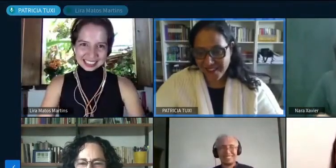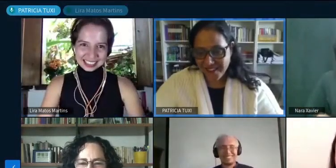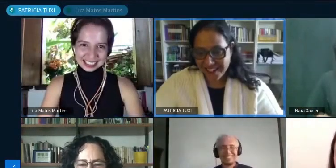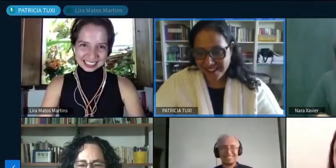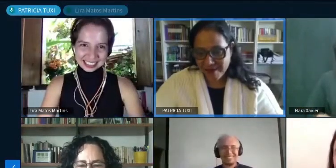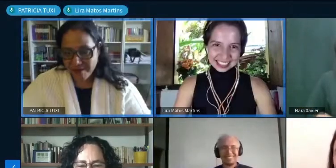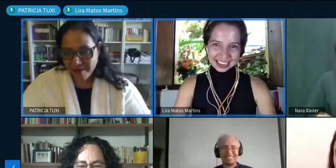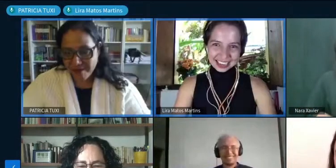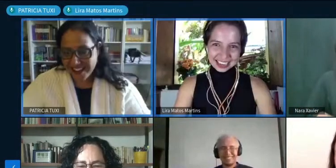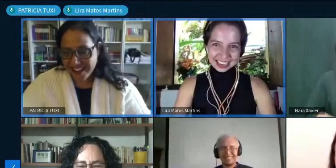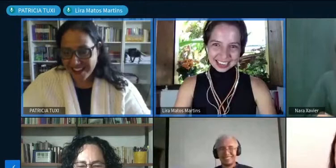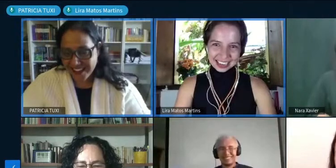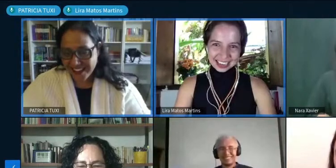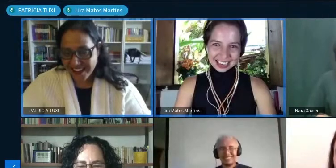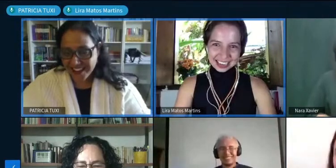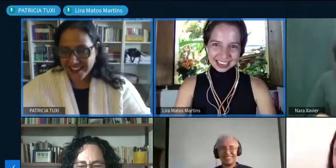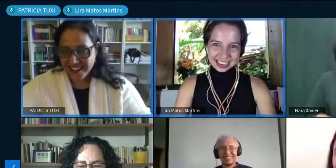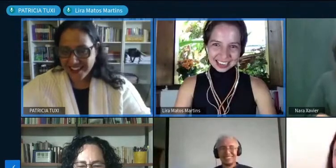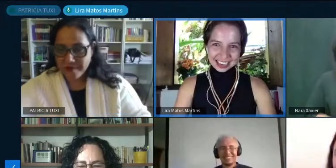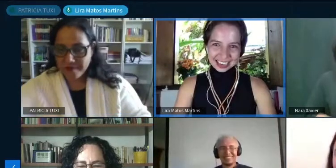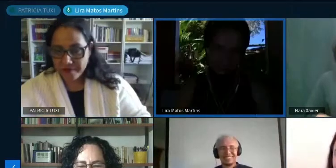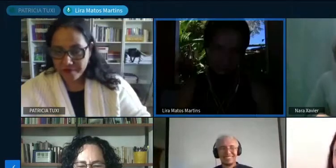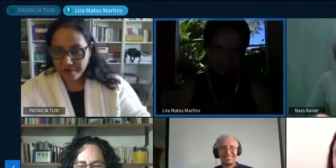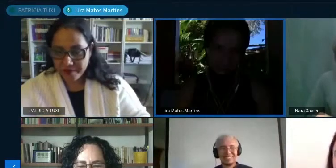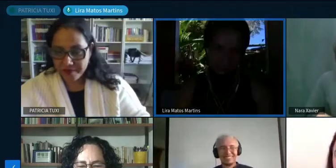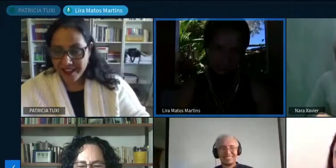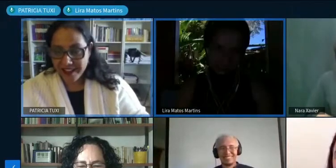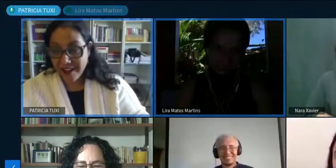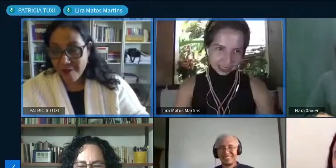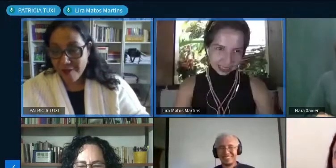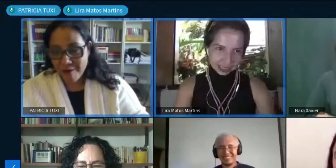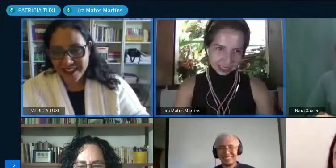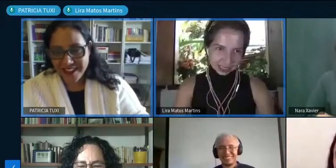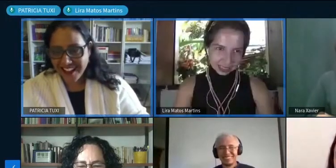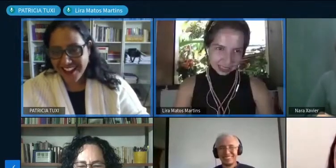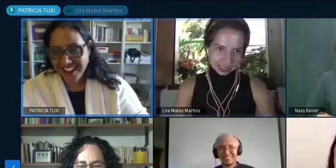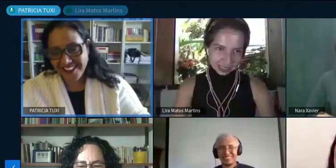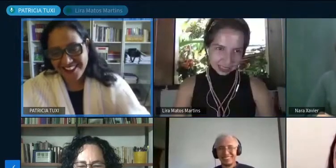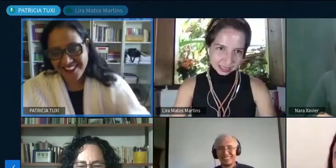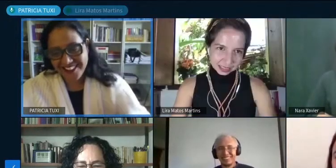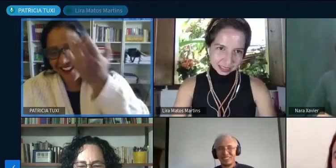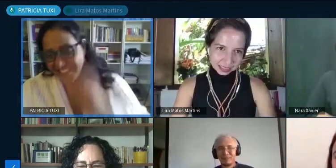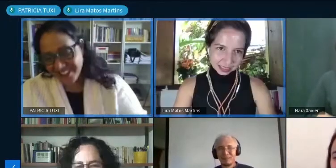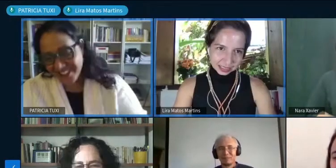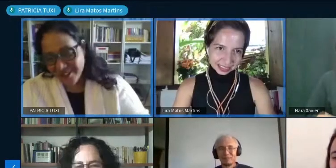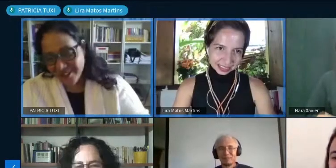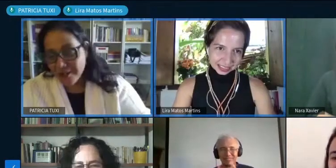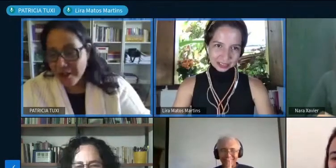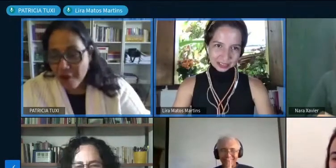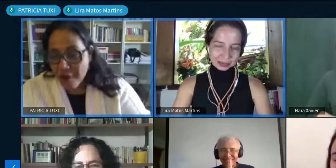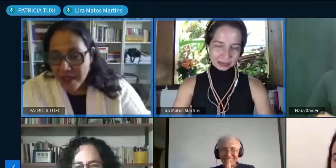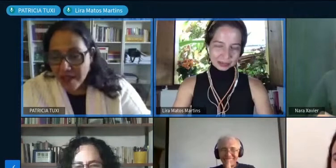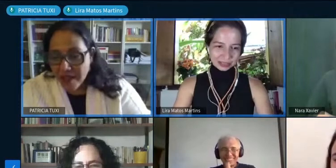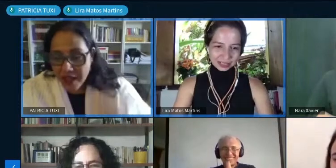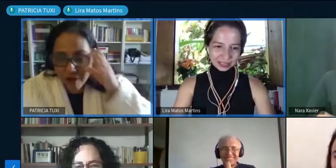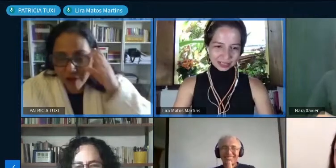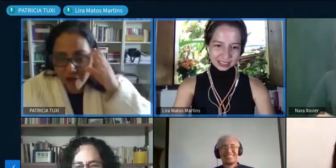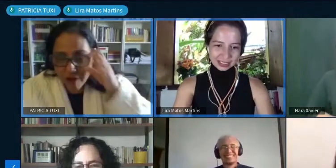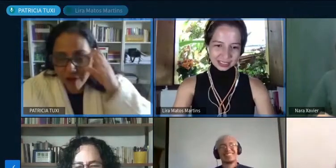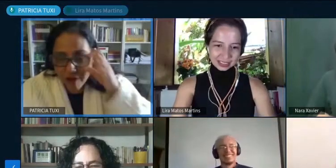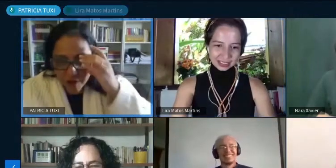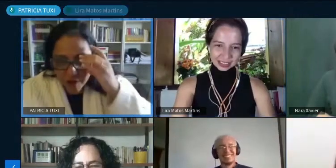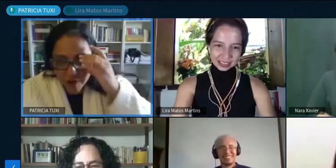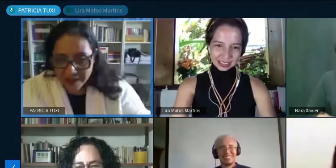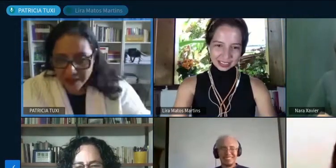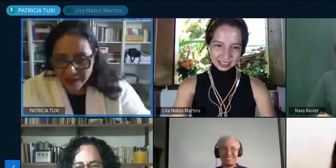Que bom. Carolzinha, abre sua câmera. Carol, tá... comi, cara, olha que massa. Cadê foi todo mundo? Eu